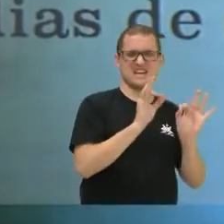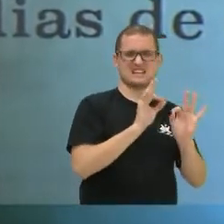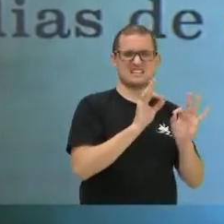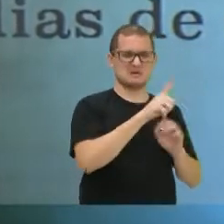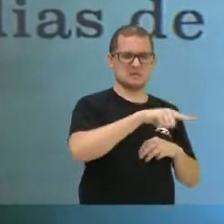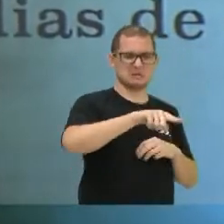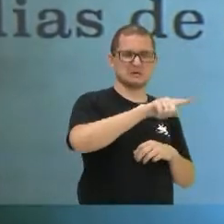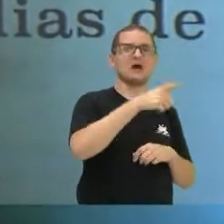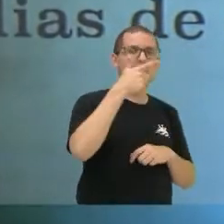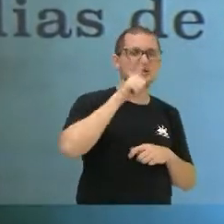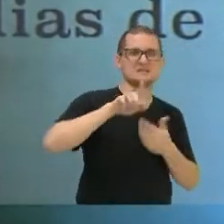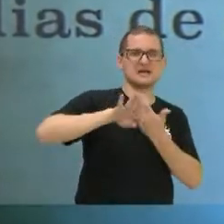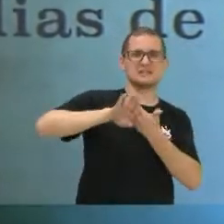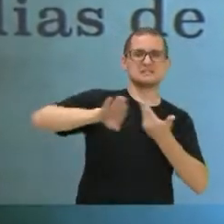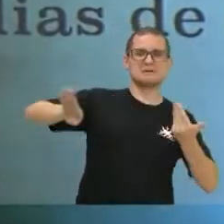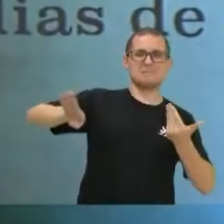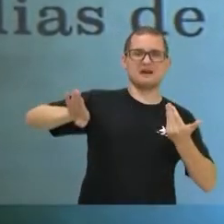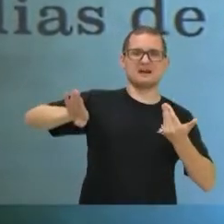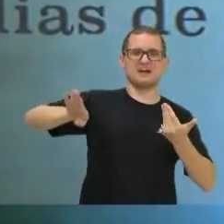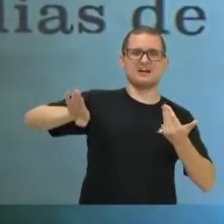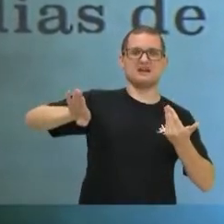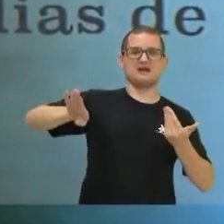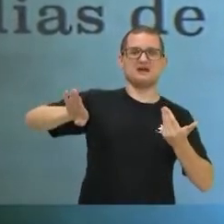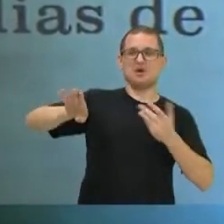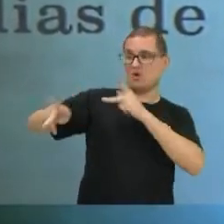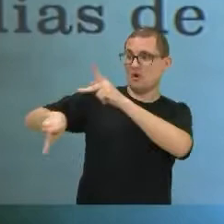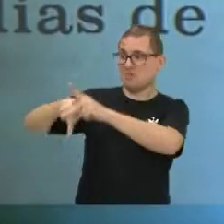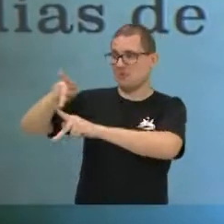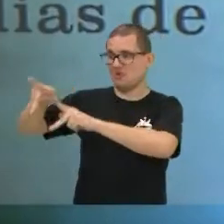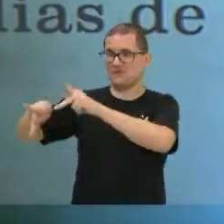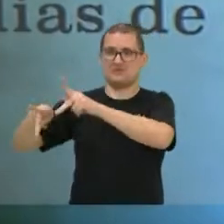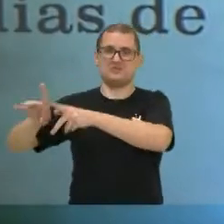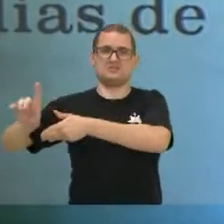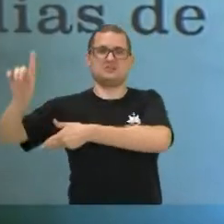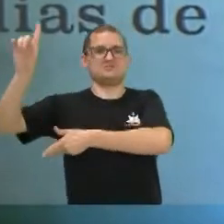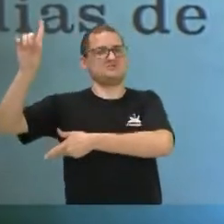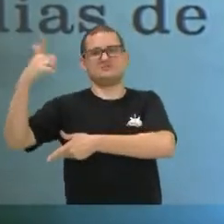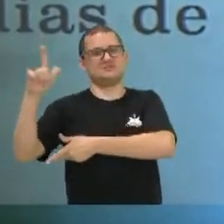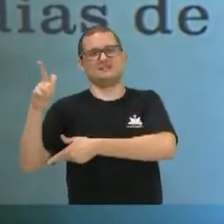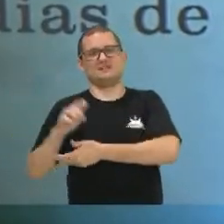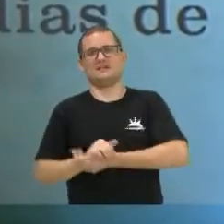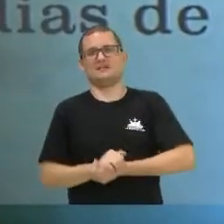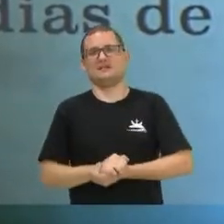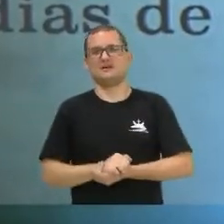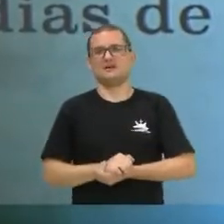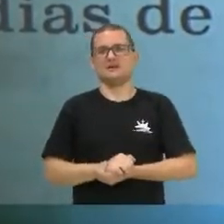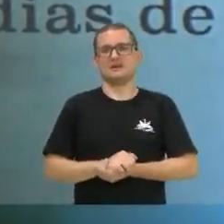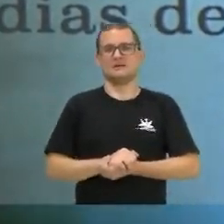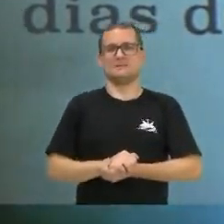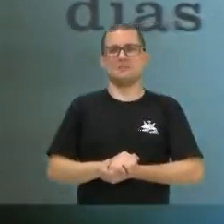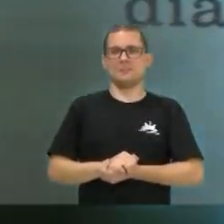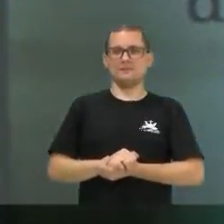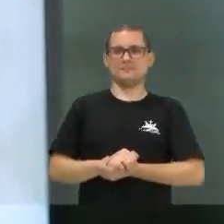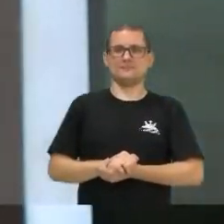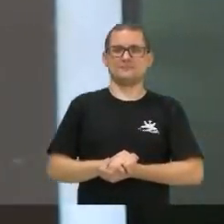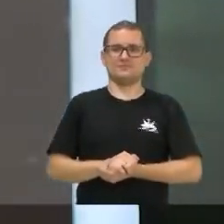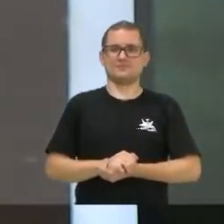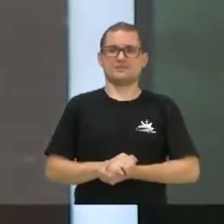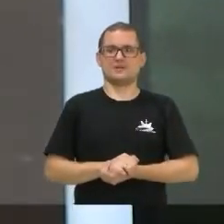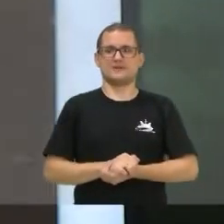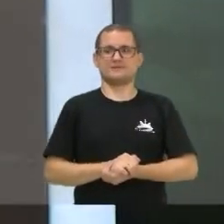potência essa é a linguagem do salmo quem nos separará inspirado no salmo mas que